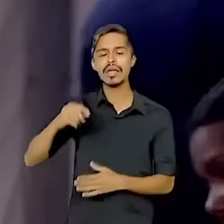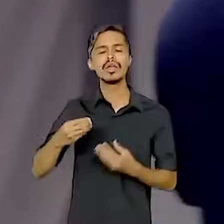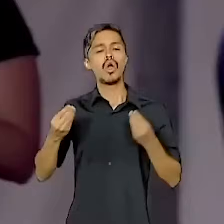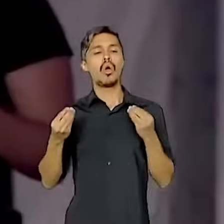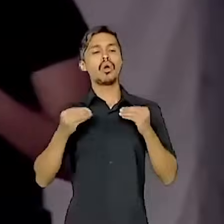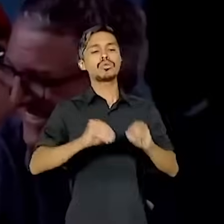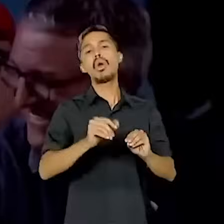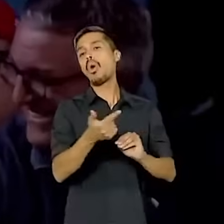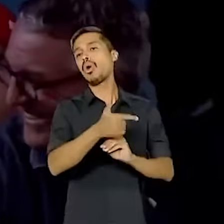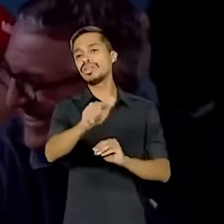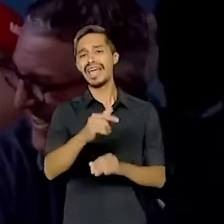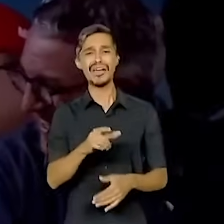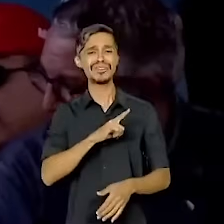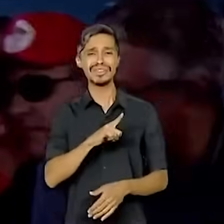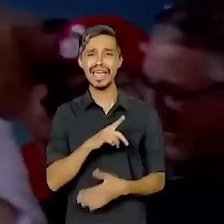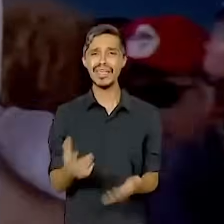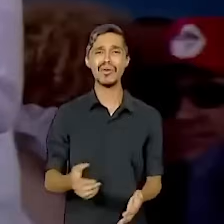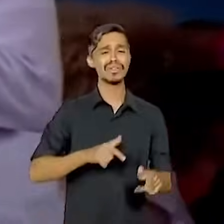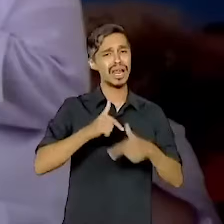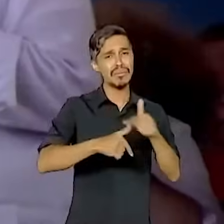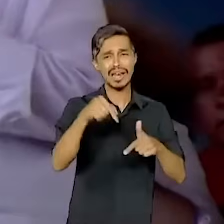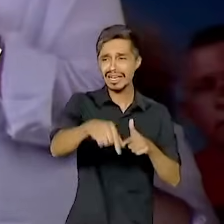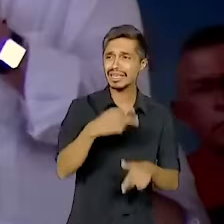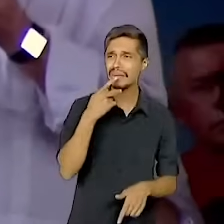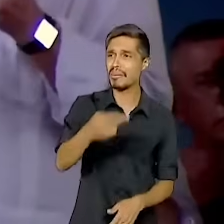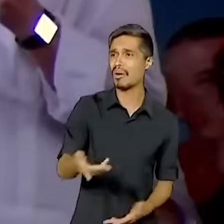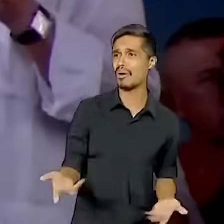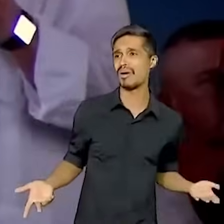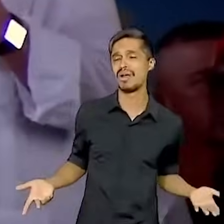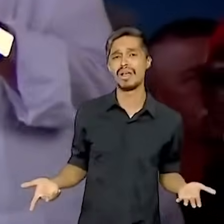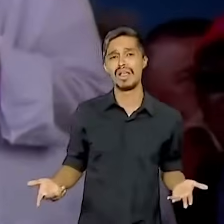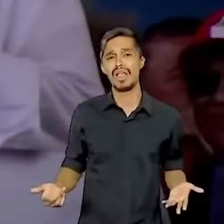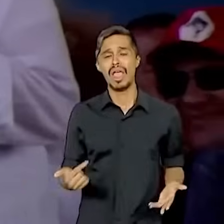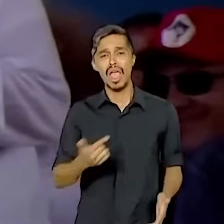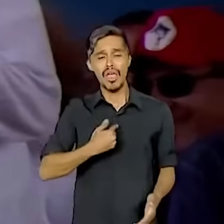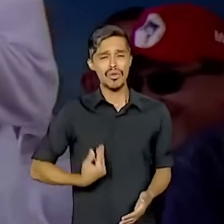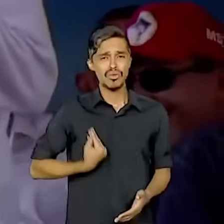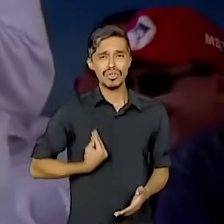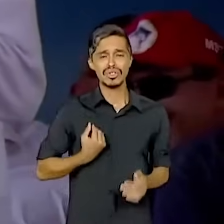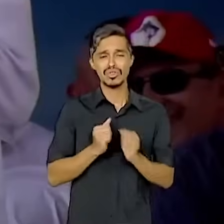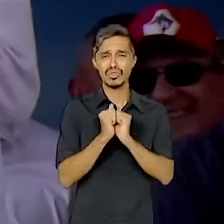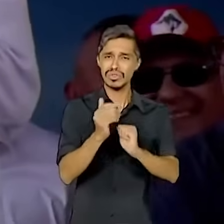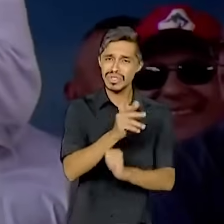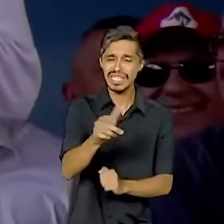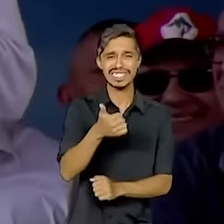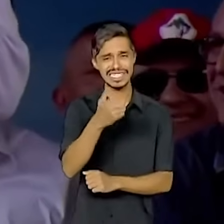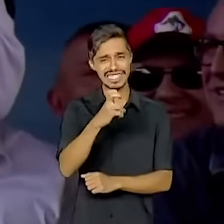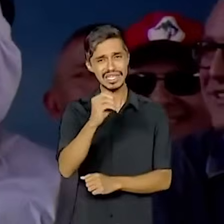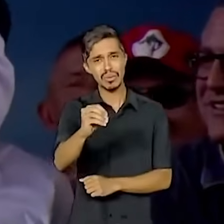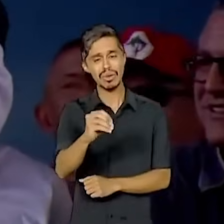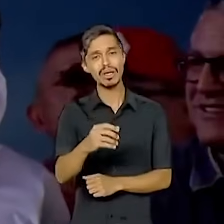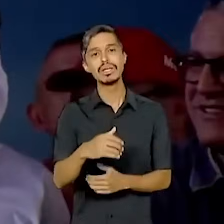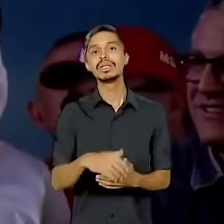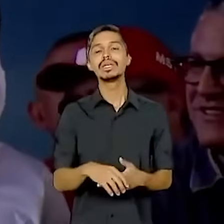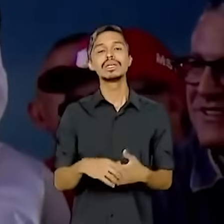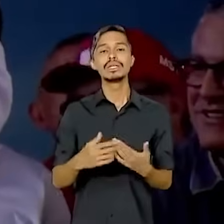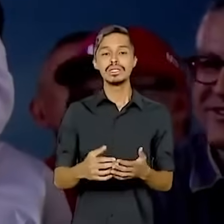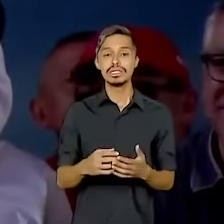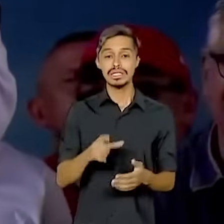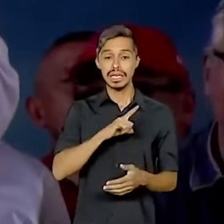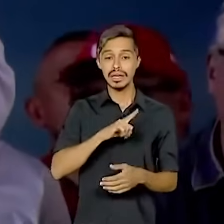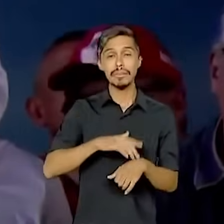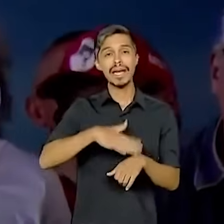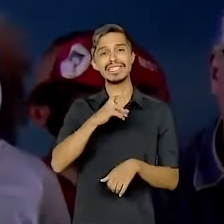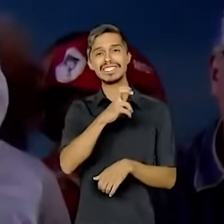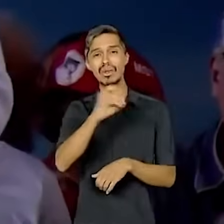aqui, porra. Eu tenho muita coisa aqui. Eu já vivo com vocês há mais de 50 anos. Tem gente aqui que era